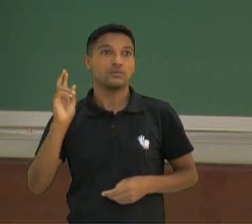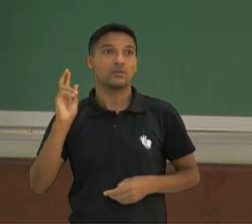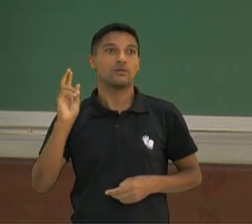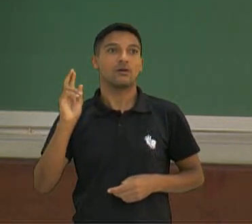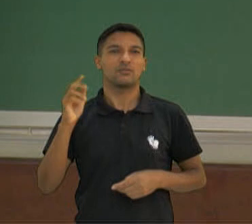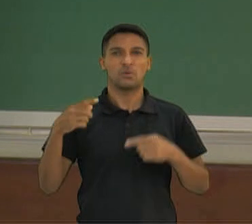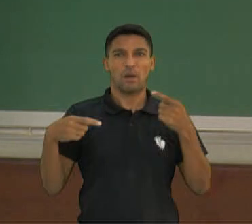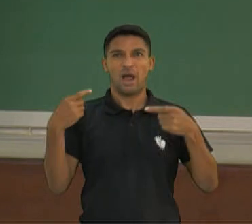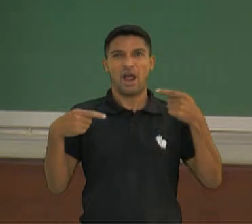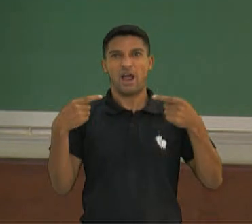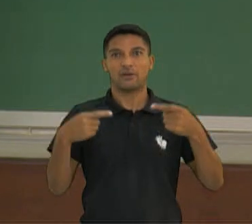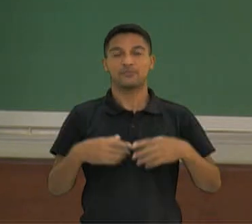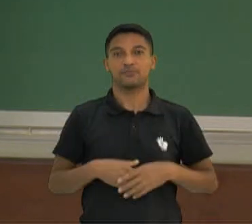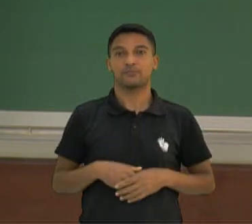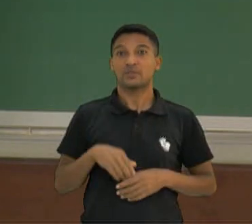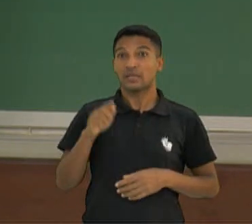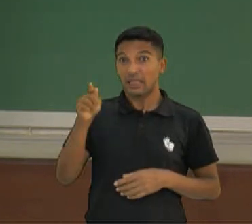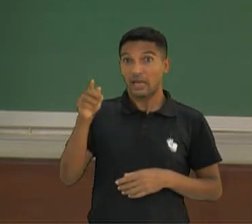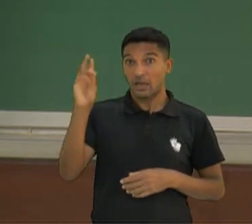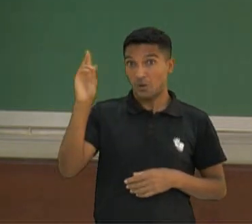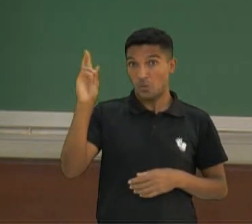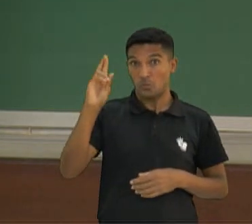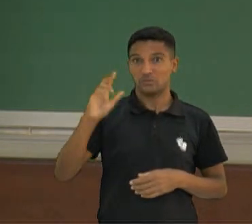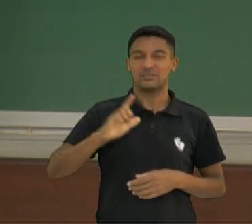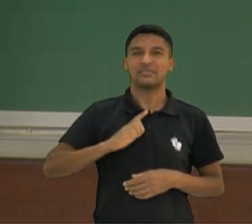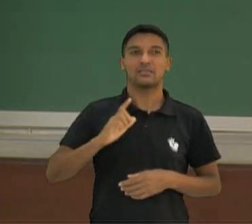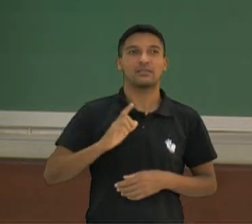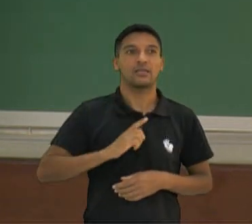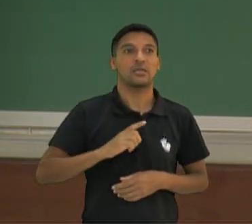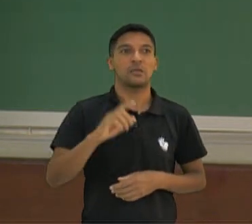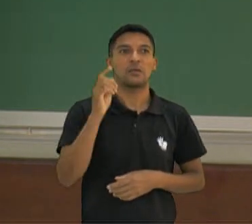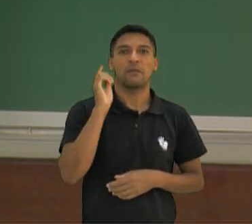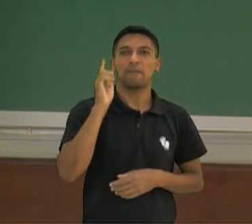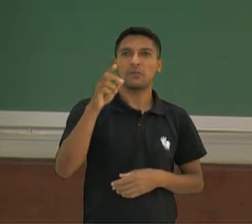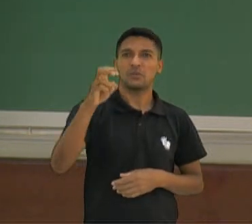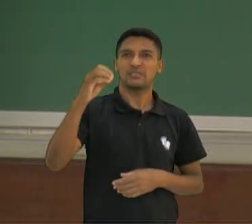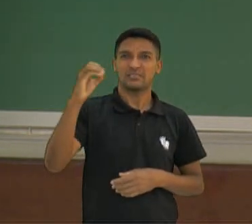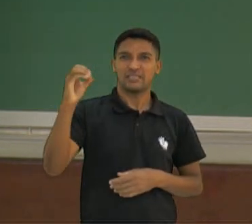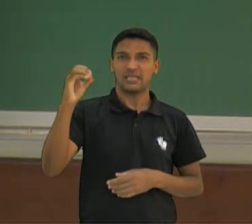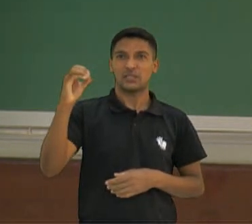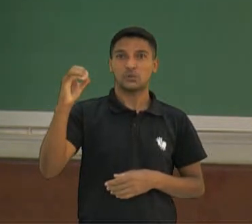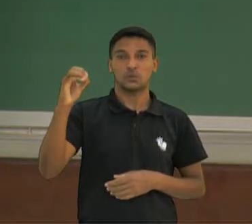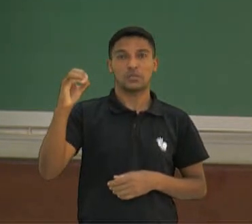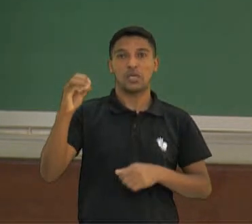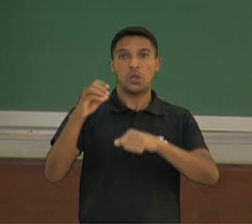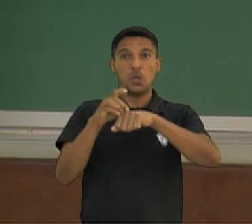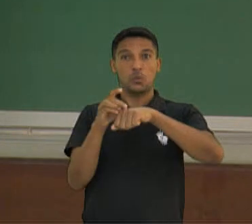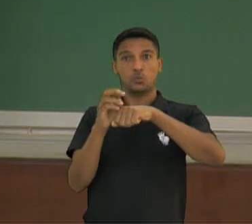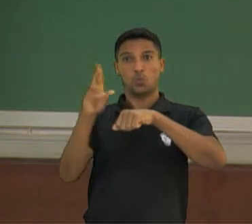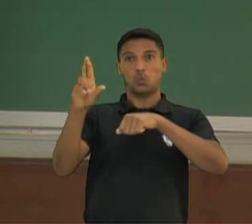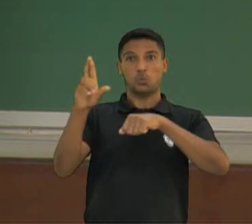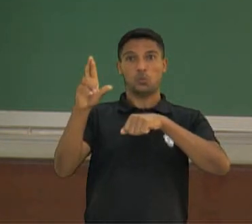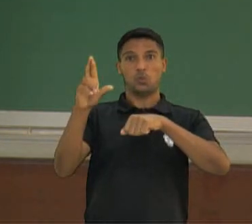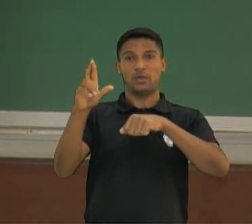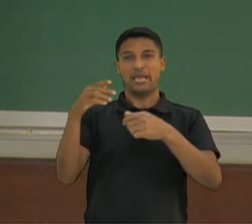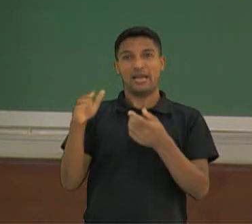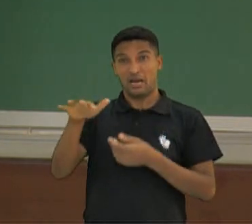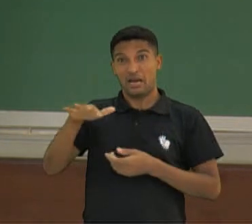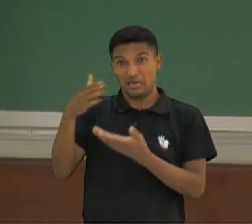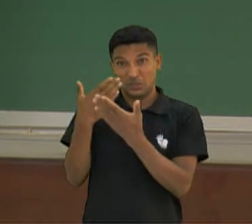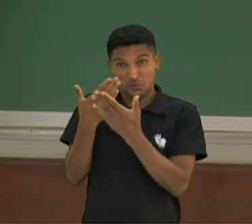1.500 doutores em ciências e 3.400 candidatos. Então, é uma área de estudo científico, de